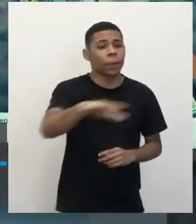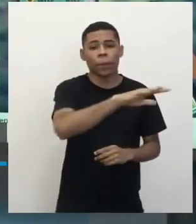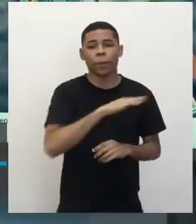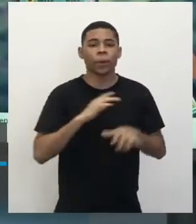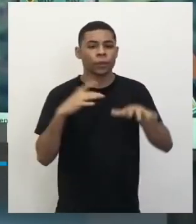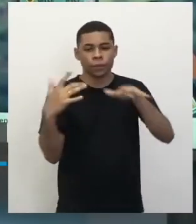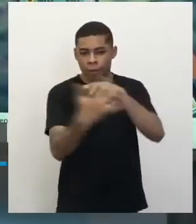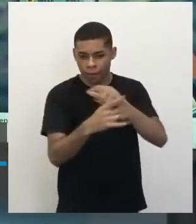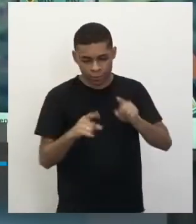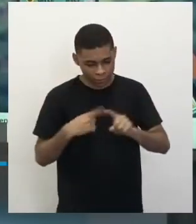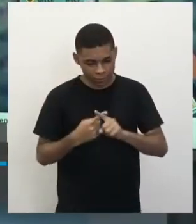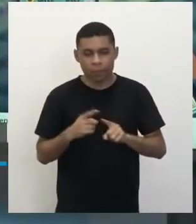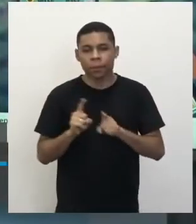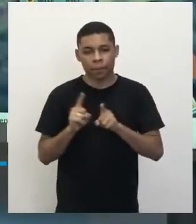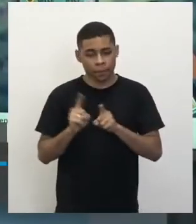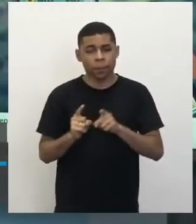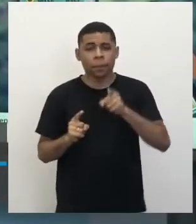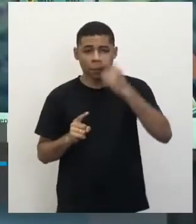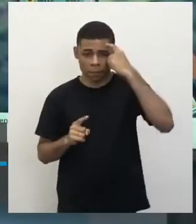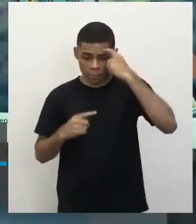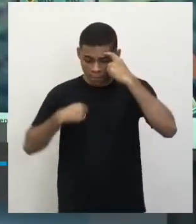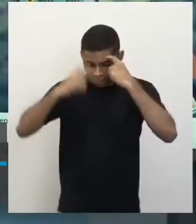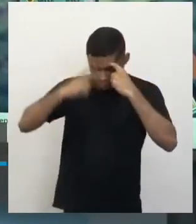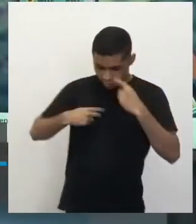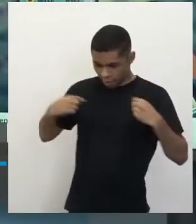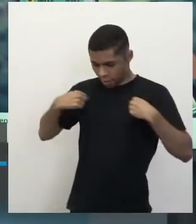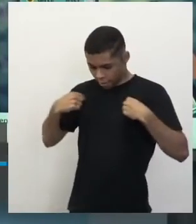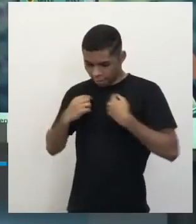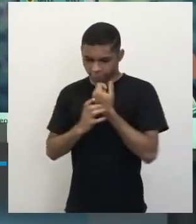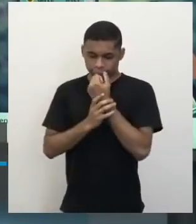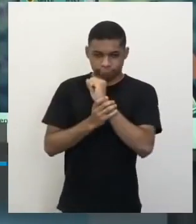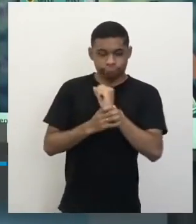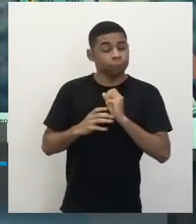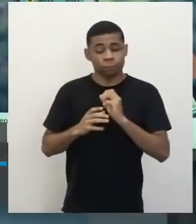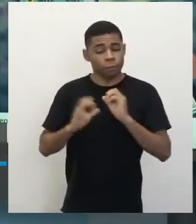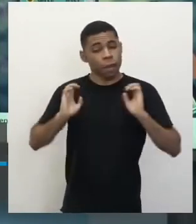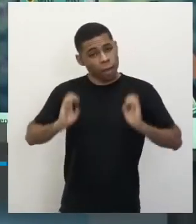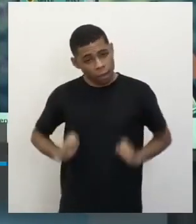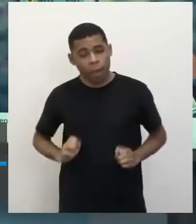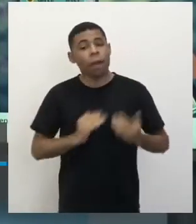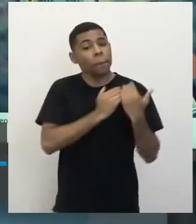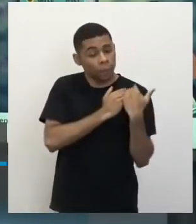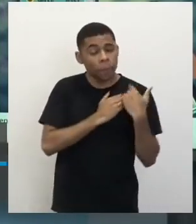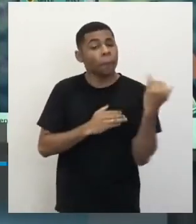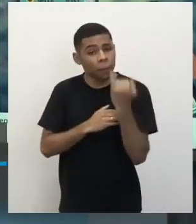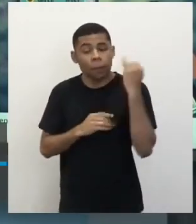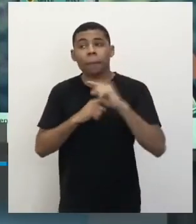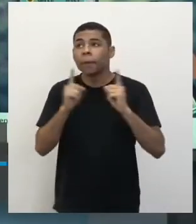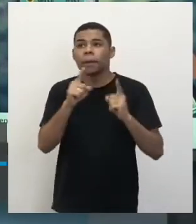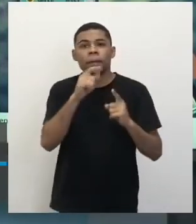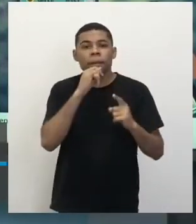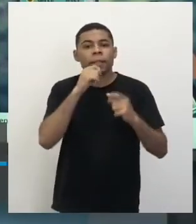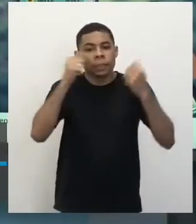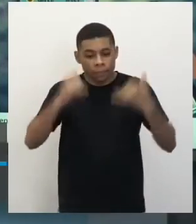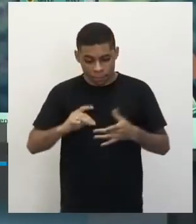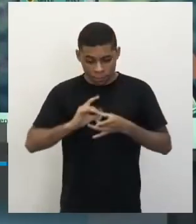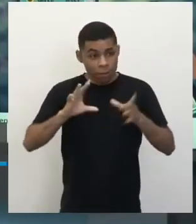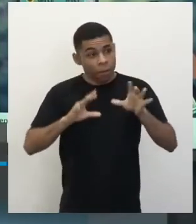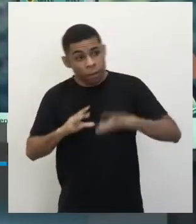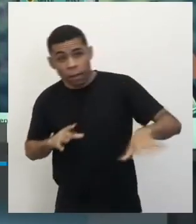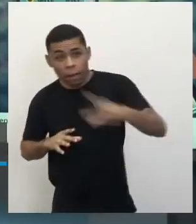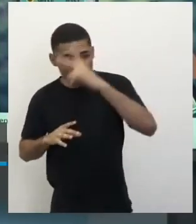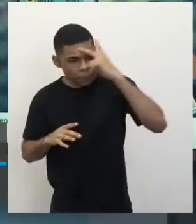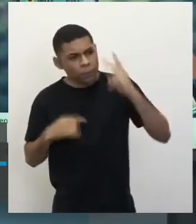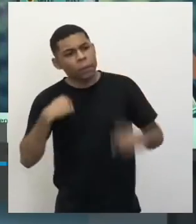digital. Você pensar não só no seu contexto da segurança, da ética, da responsabilidade, mas quando se fala em cidadania, é no outro. Até